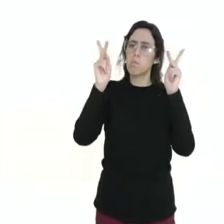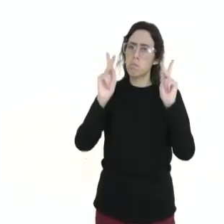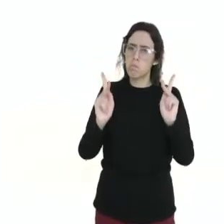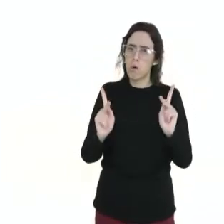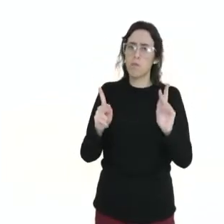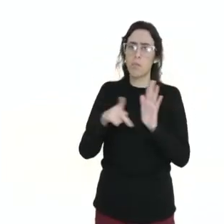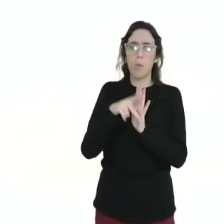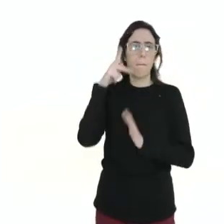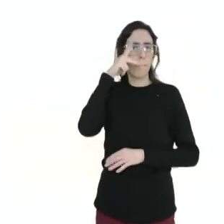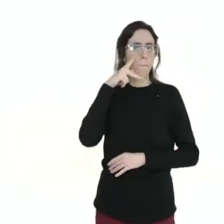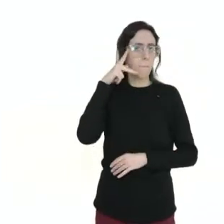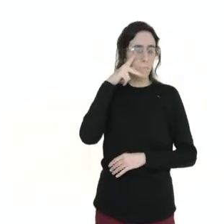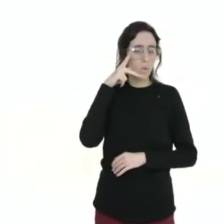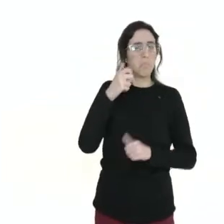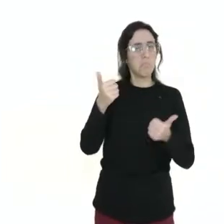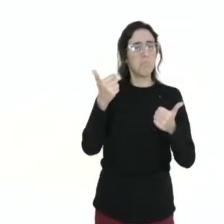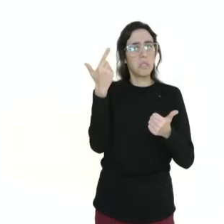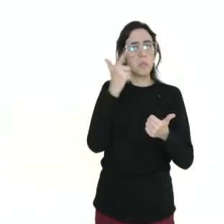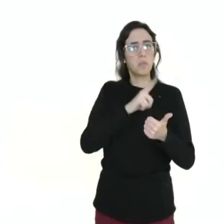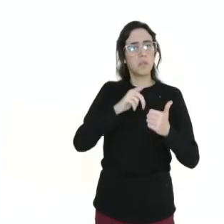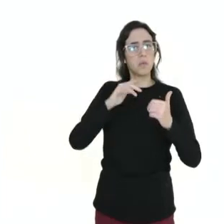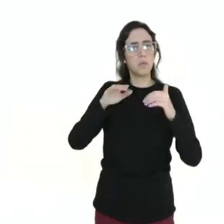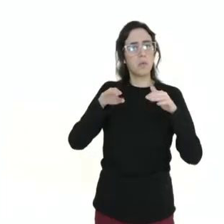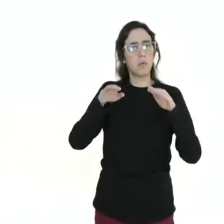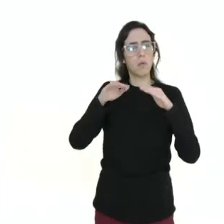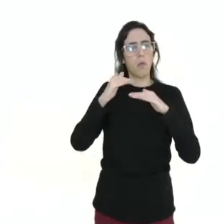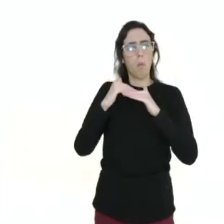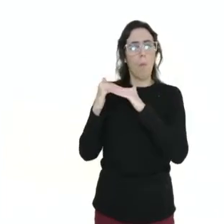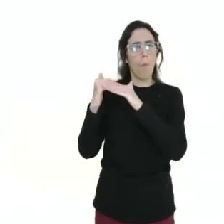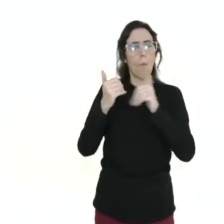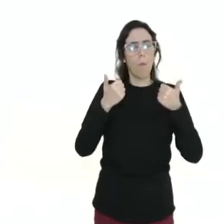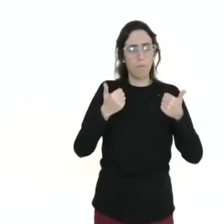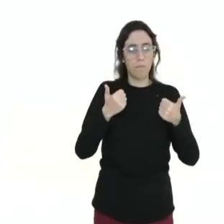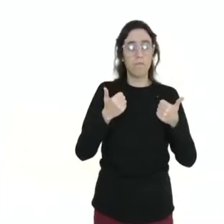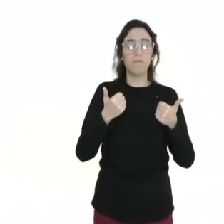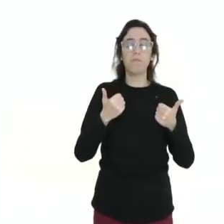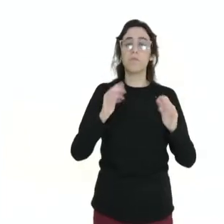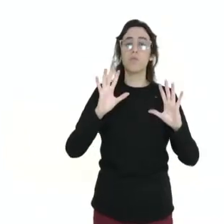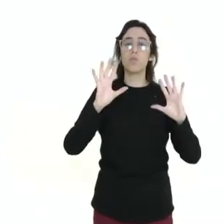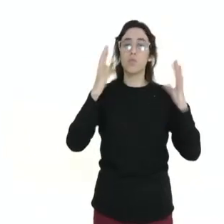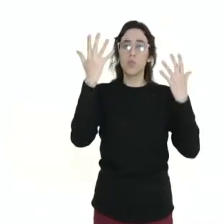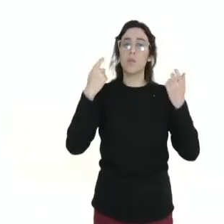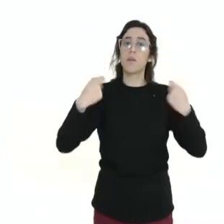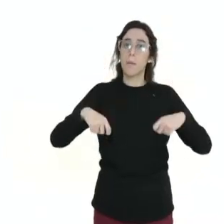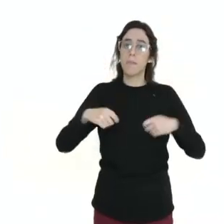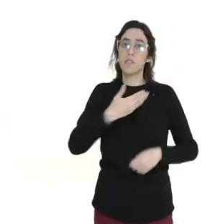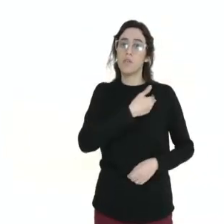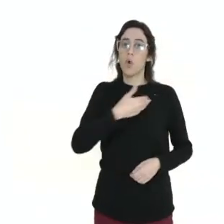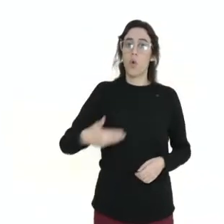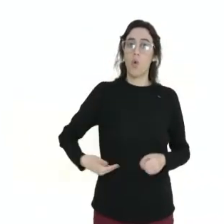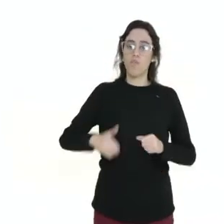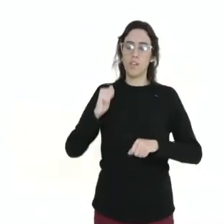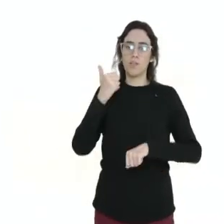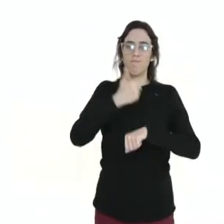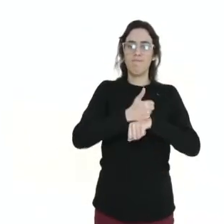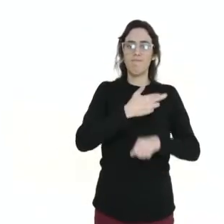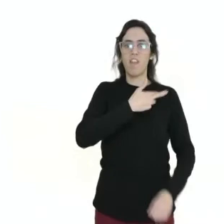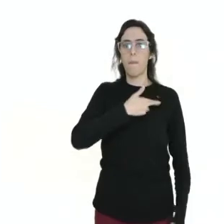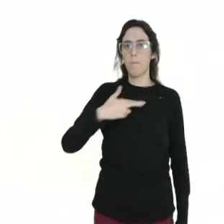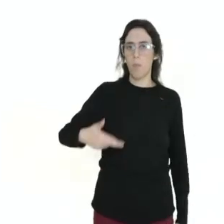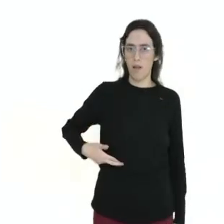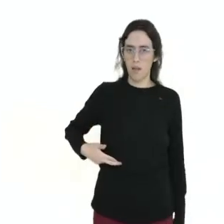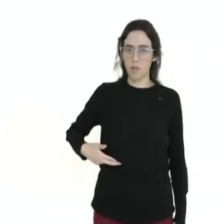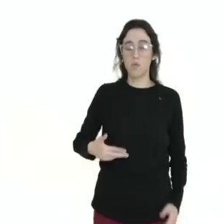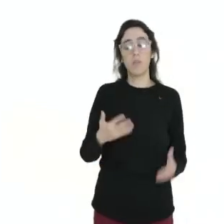alcançada a estabilidade política, é possível e desejável a instalação do governo republicano. Então, ele